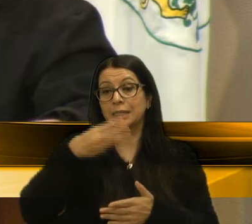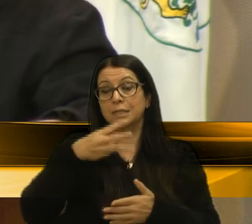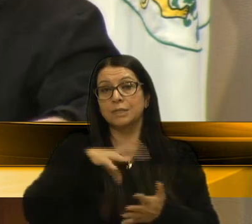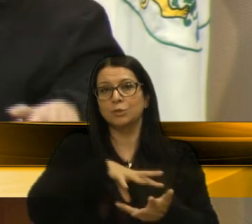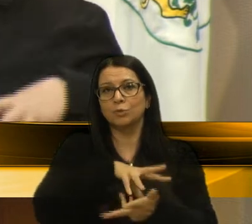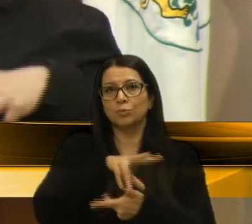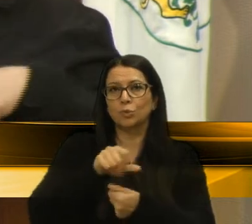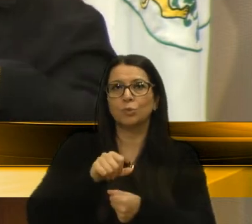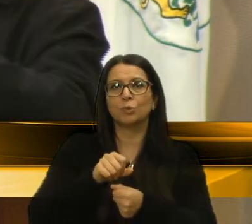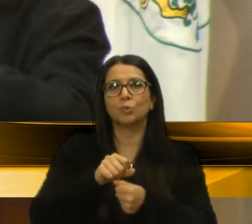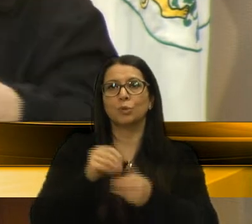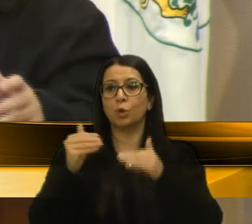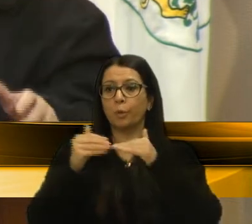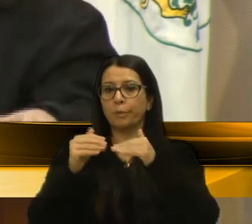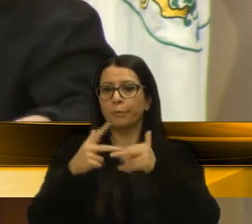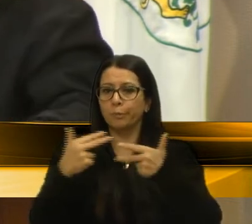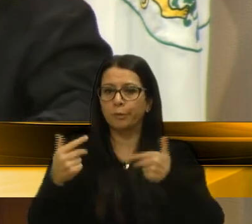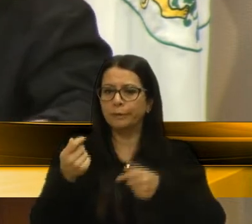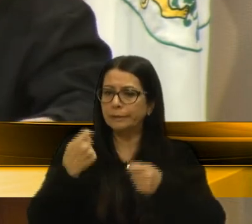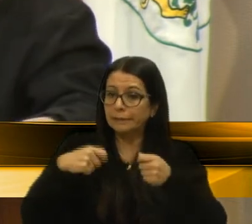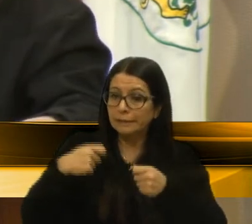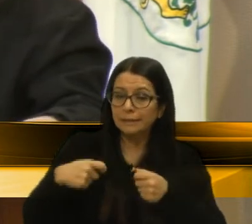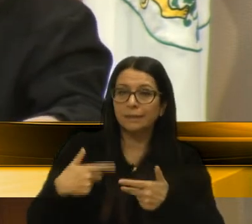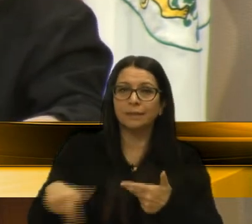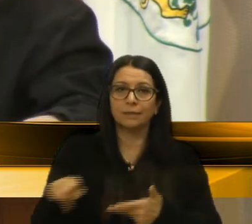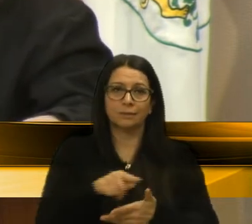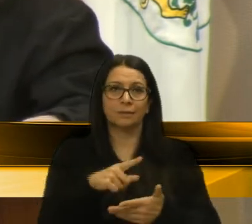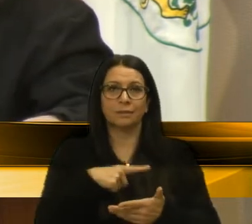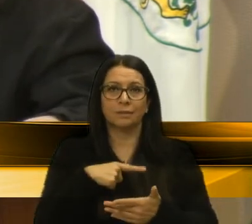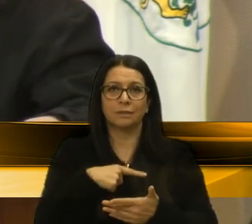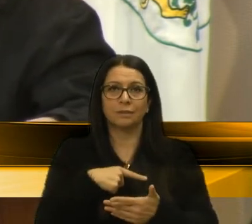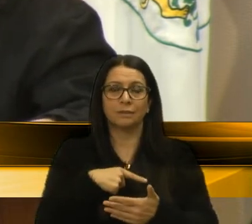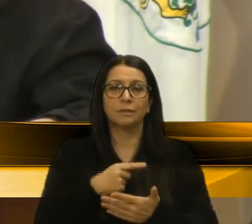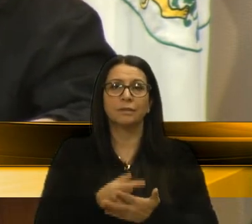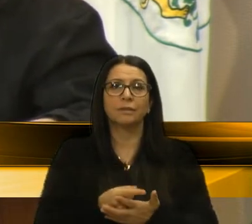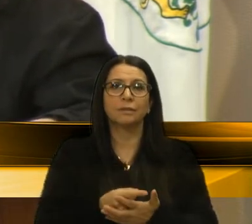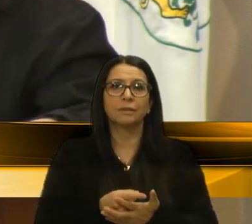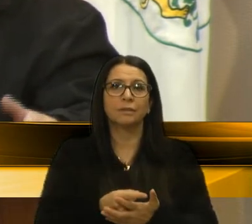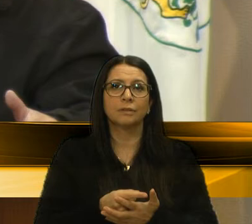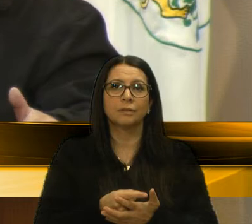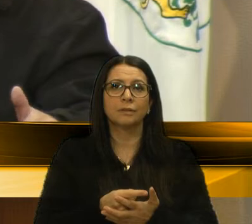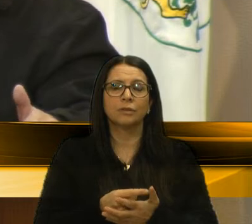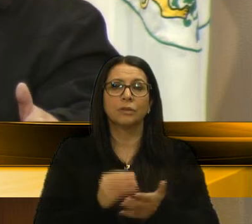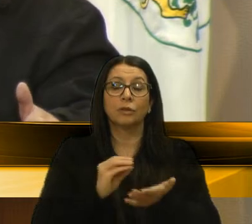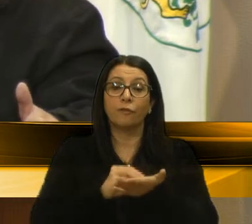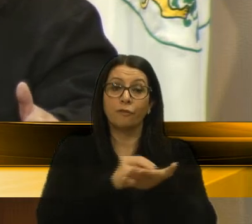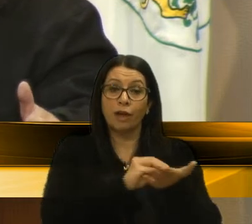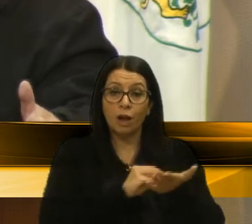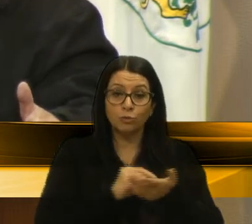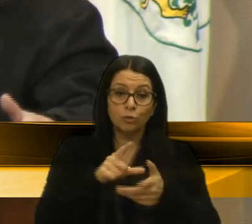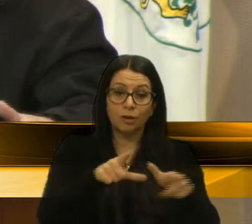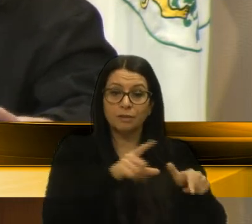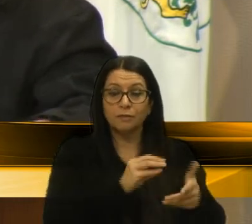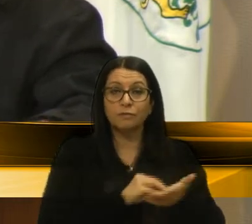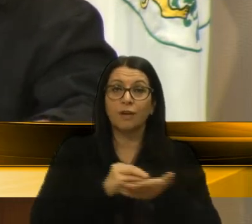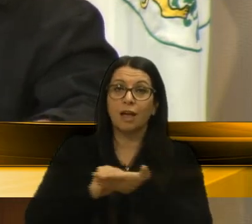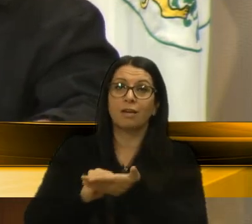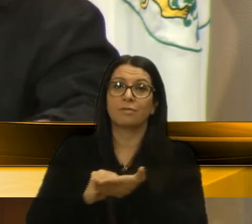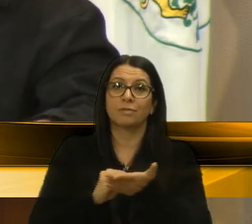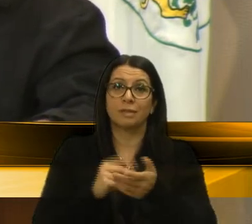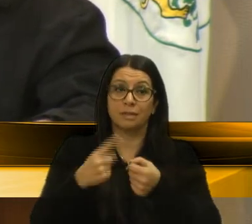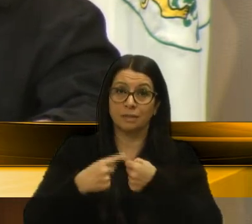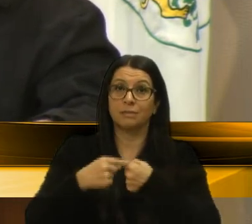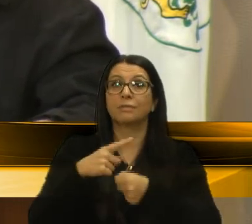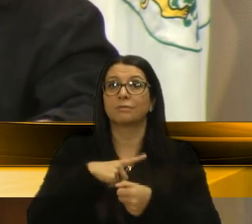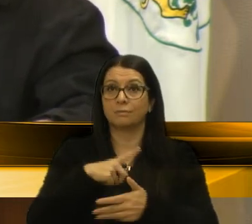que dialoga com um monte de necessidades, né, de situações de carências grandes, né, que a cidade